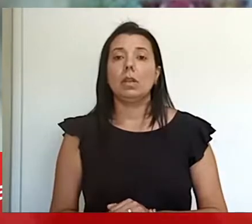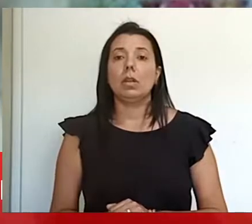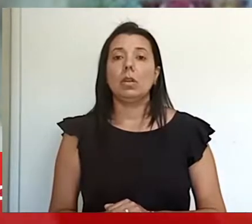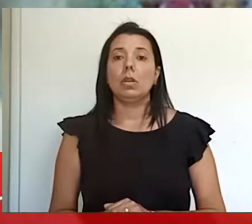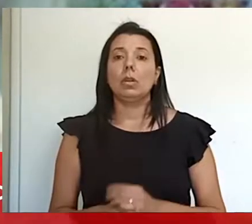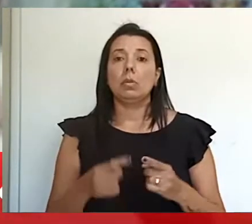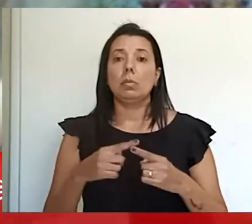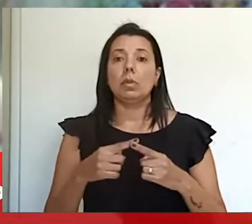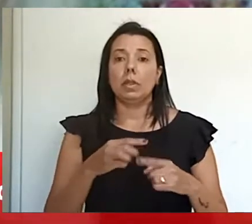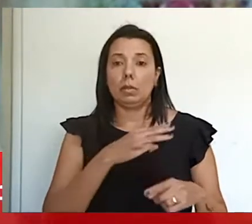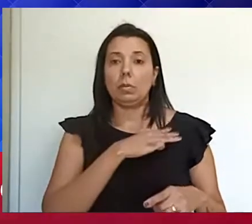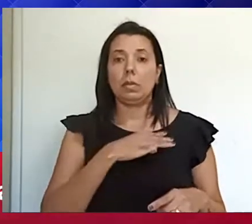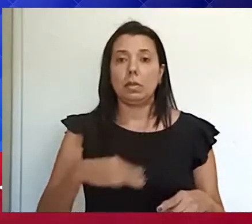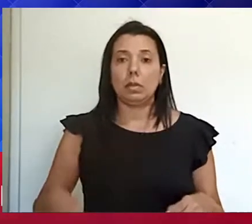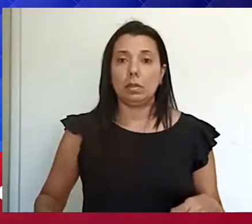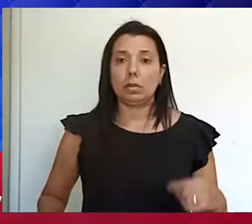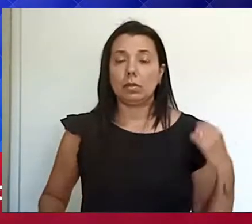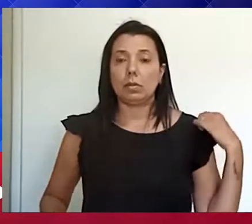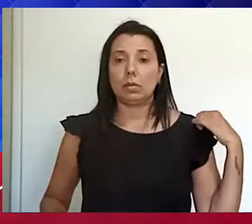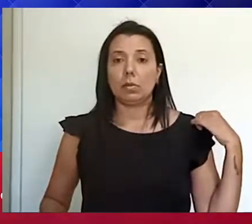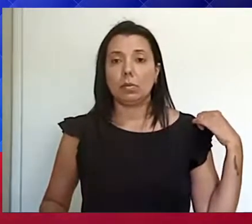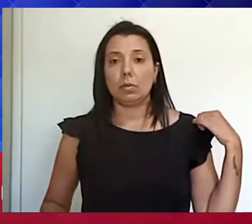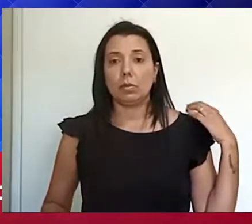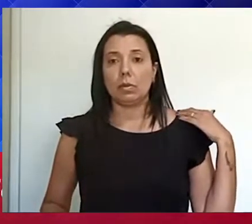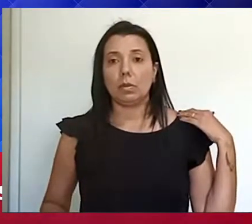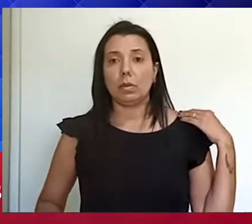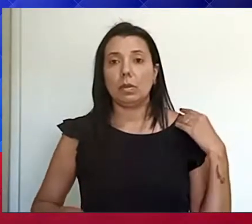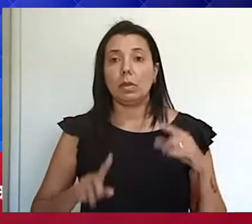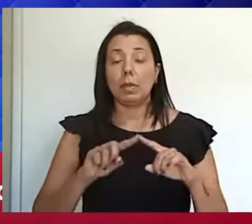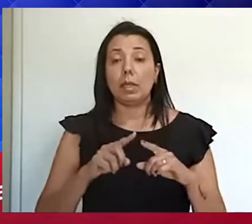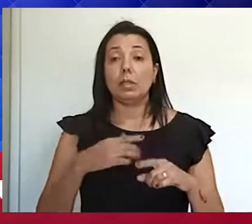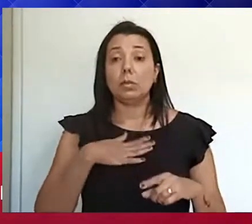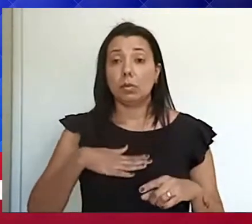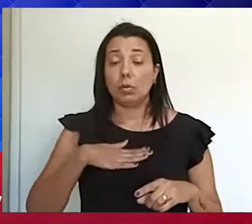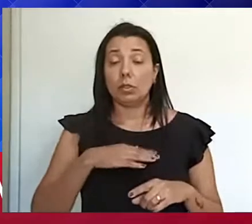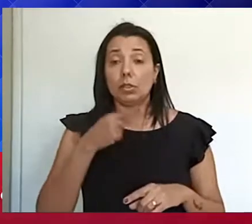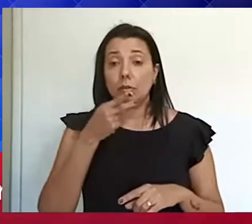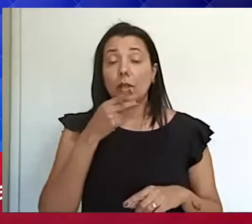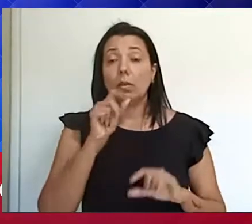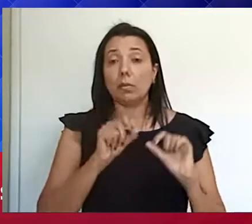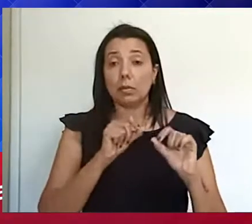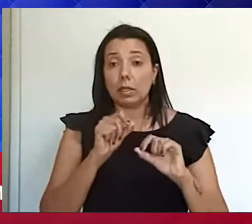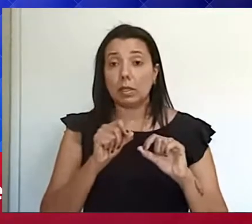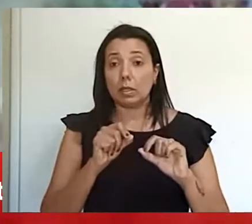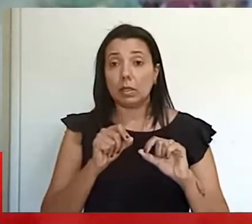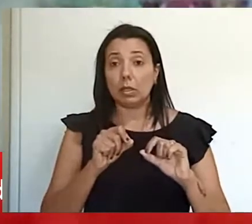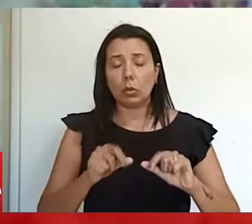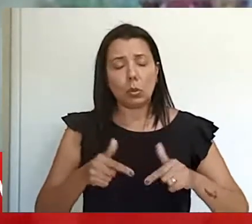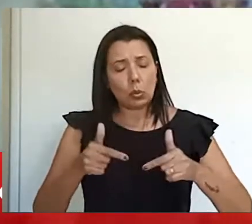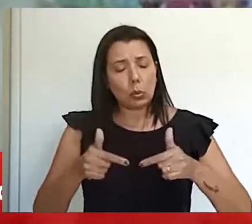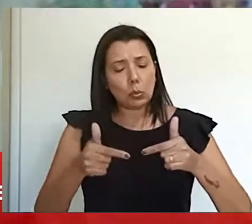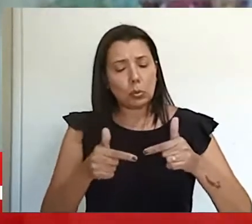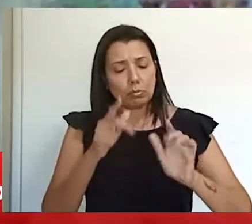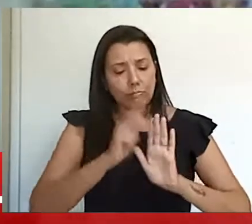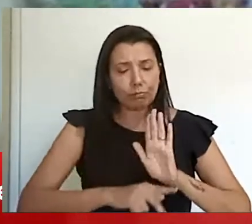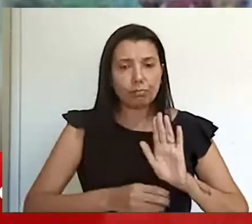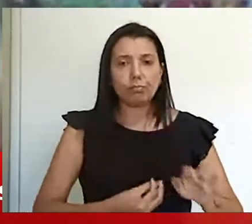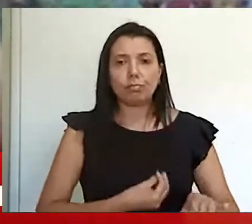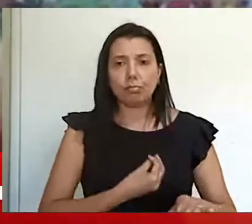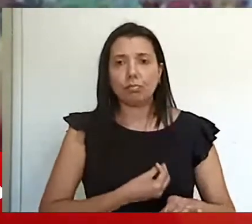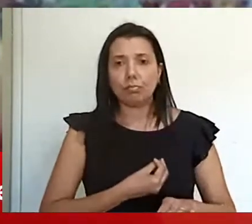né? Mas eu queria dizer o seguinte, como a gente defende o projeto de vida, defende o projeto